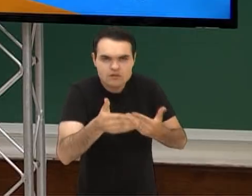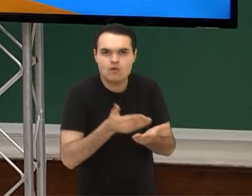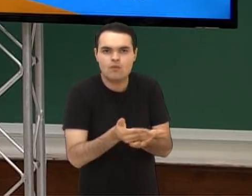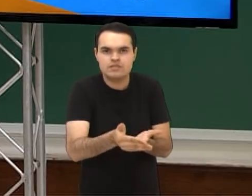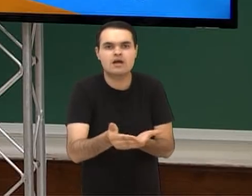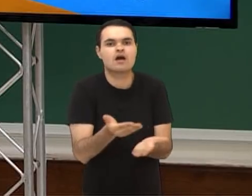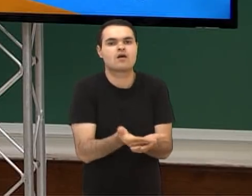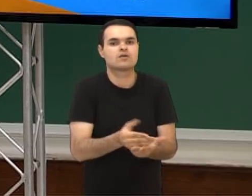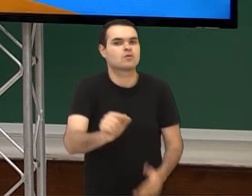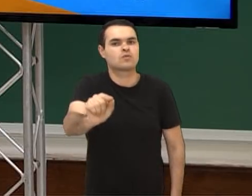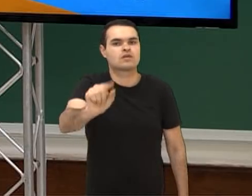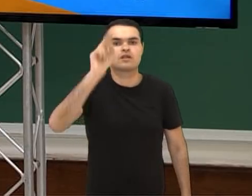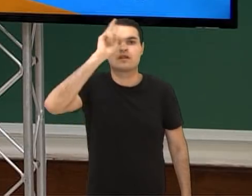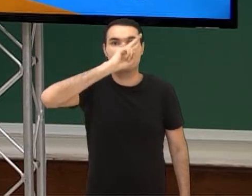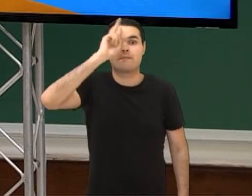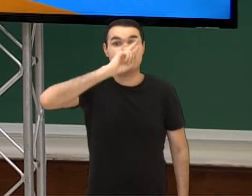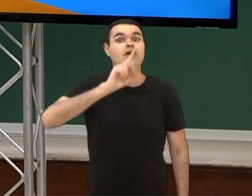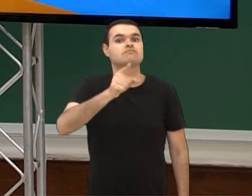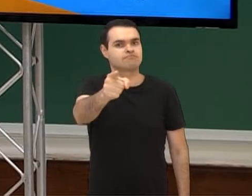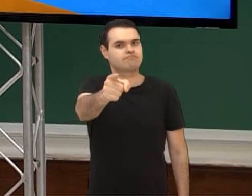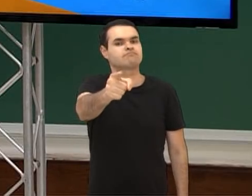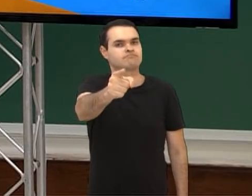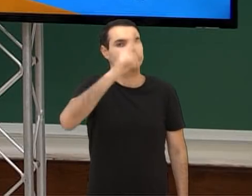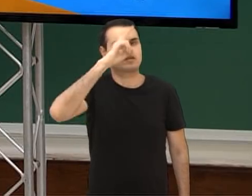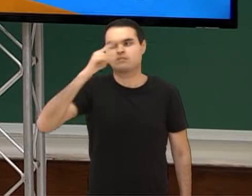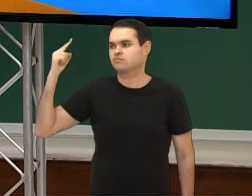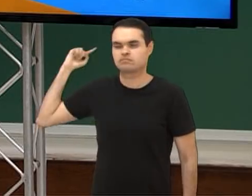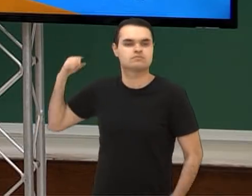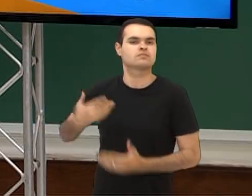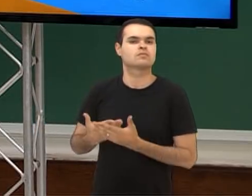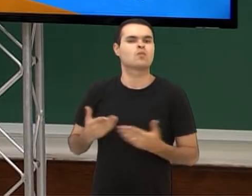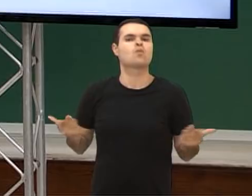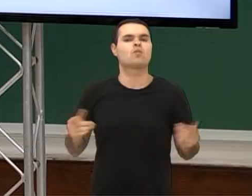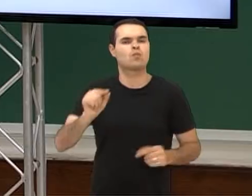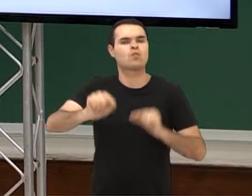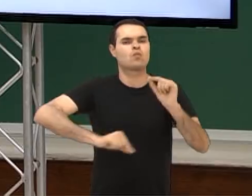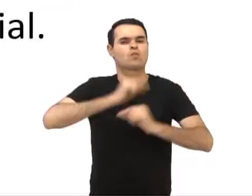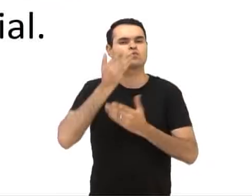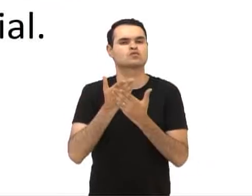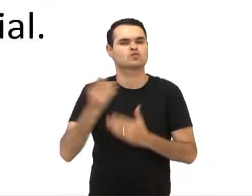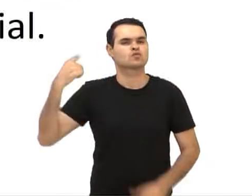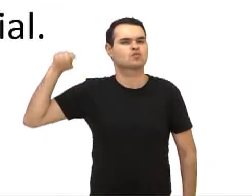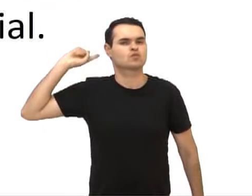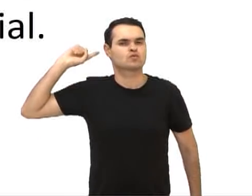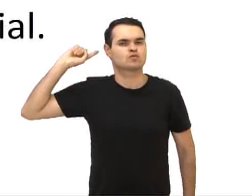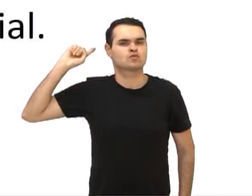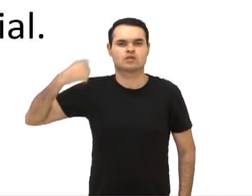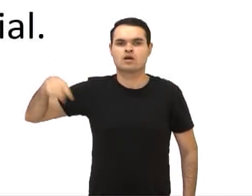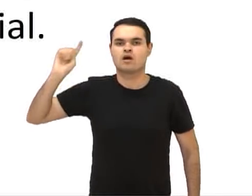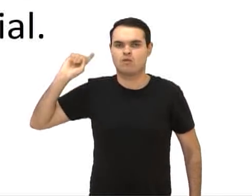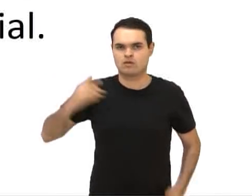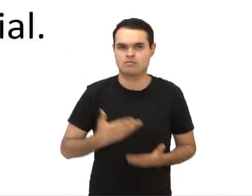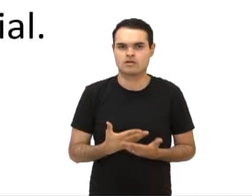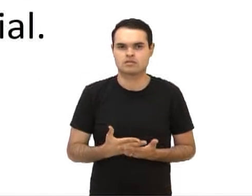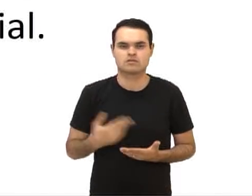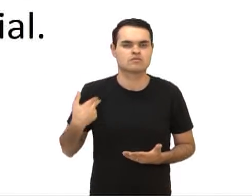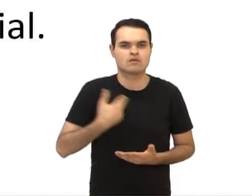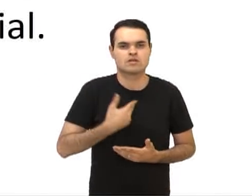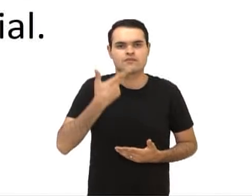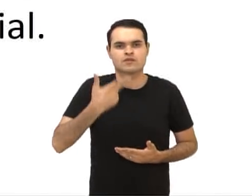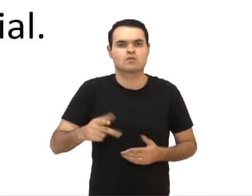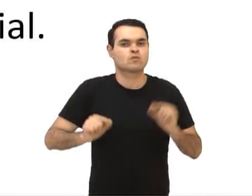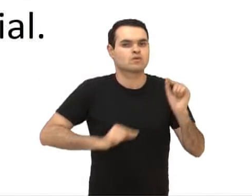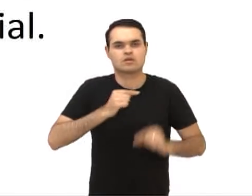vamos relembrar nossa aula passada. E o que você estudou na última aula? Na aula passada, nós falamos